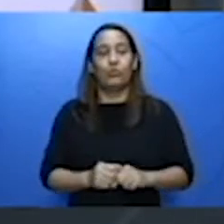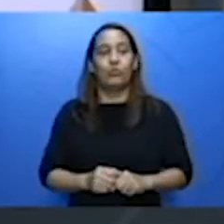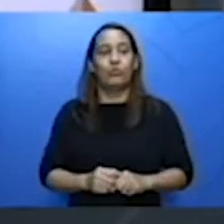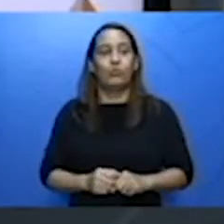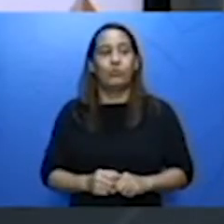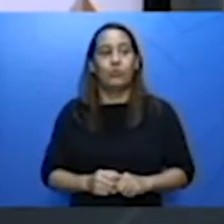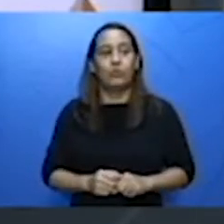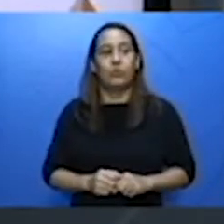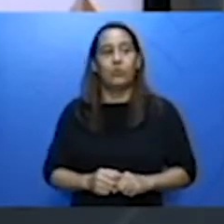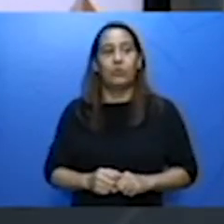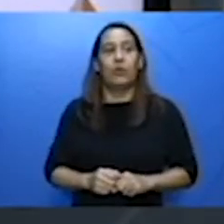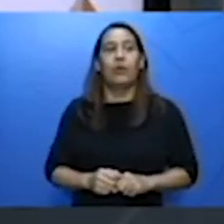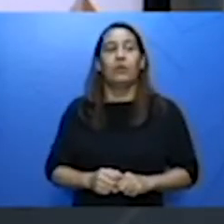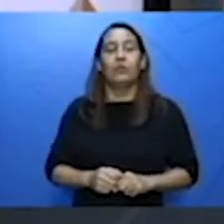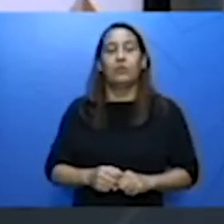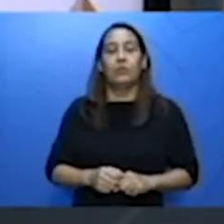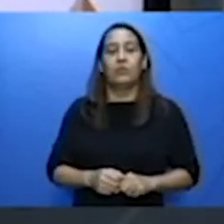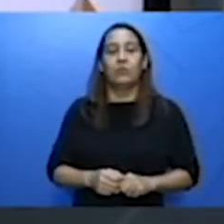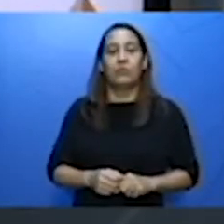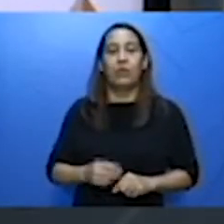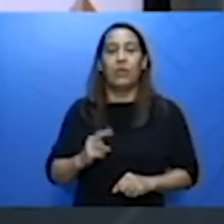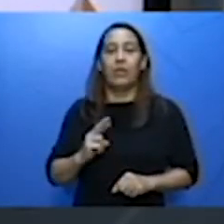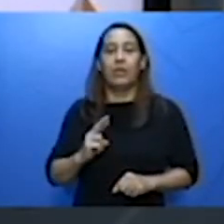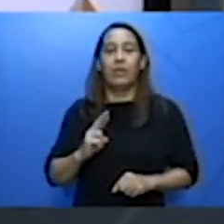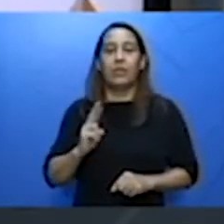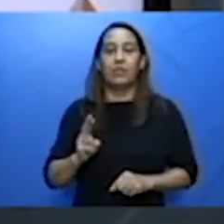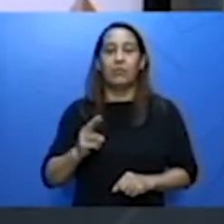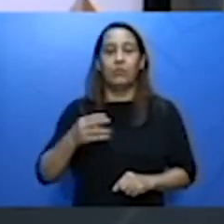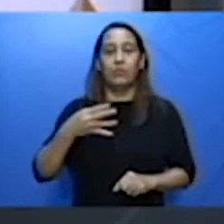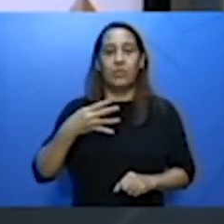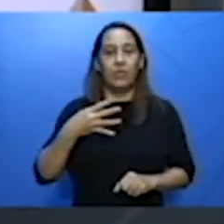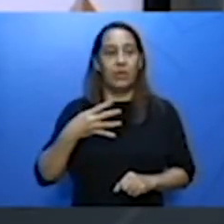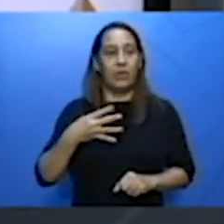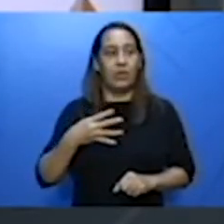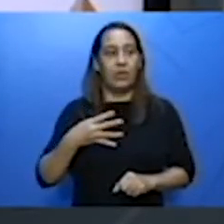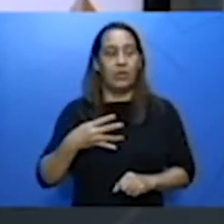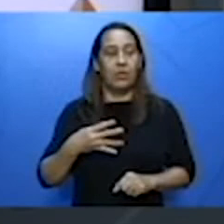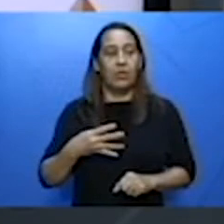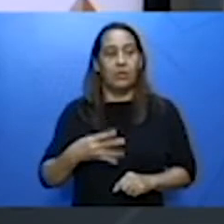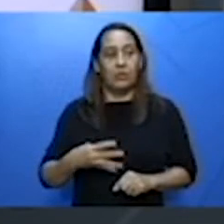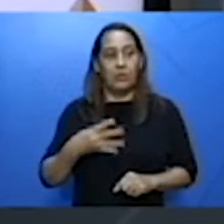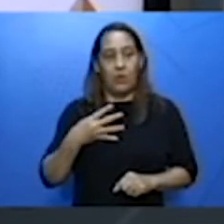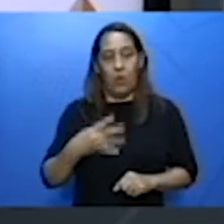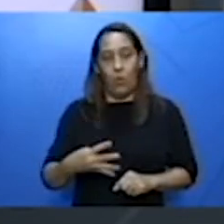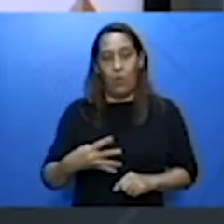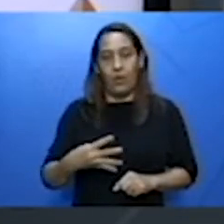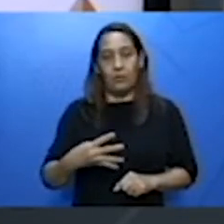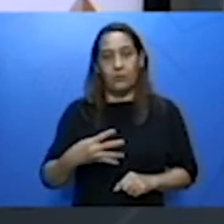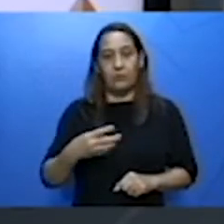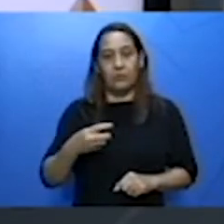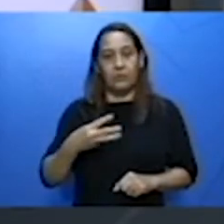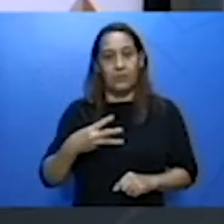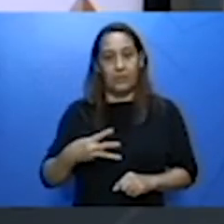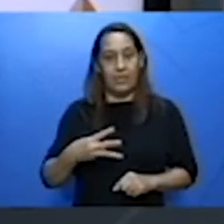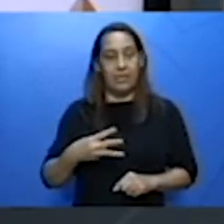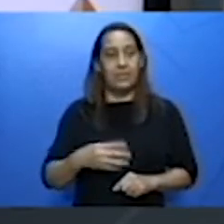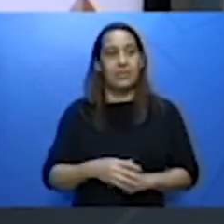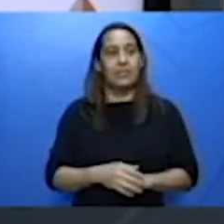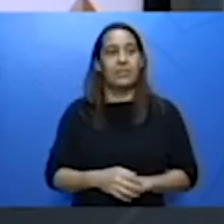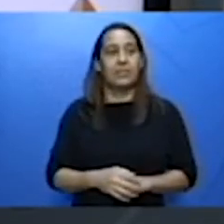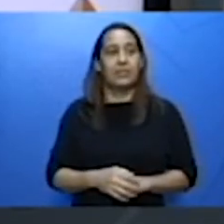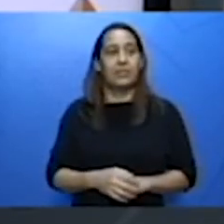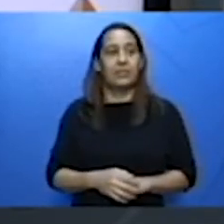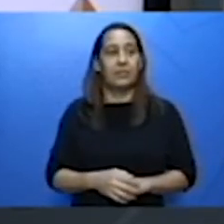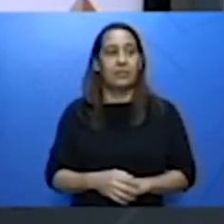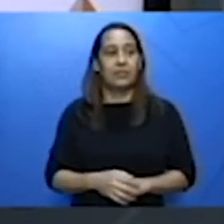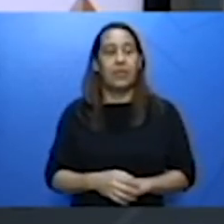a dezena nova. 1 mais 1, 2. 2 mais 2, 4. Ah, que